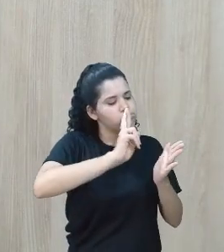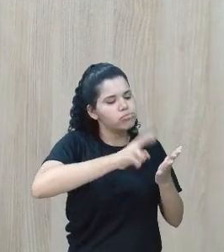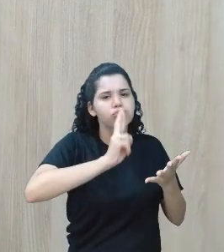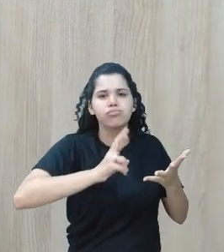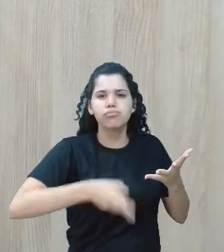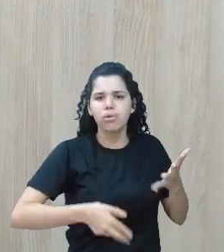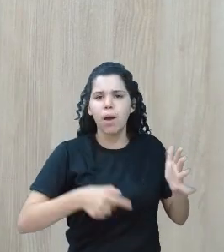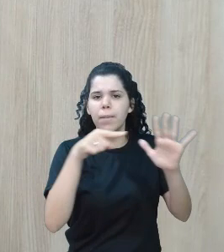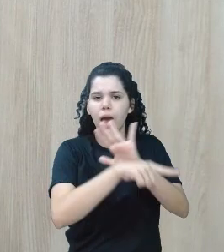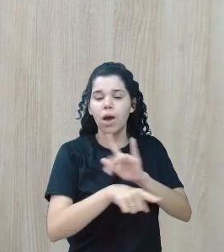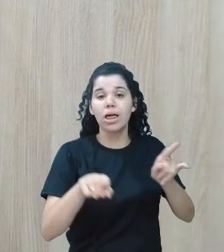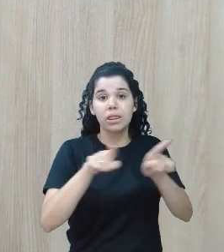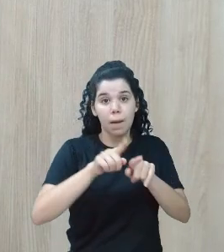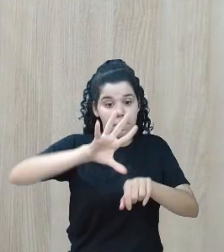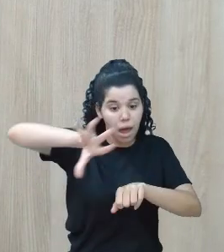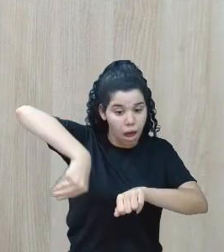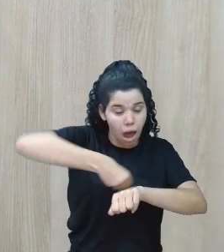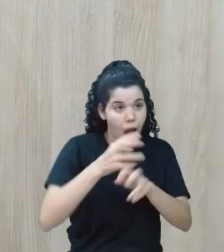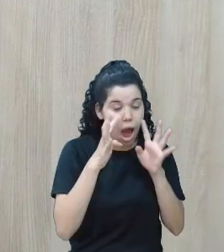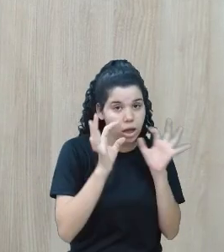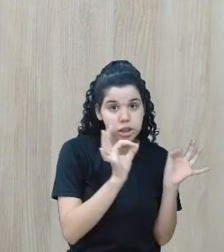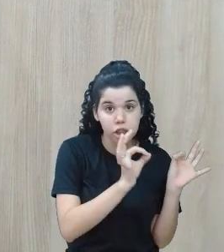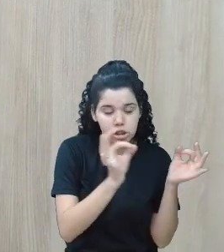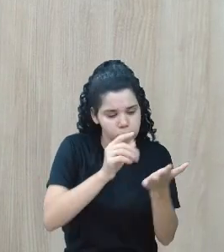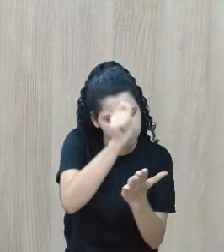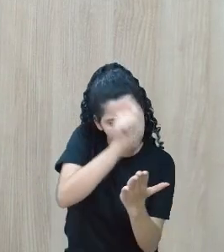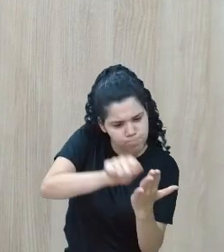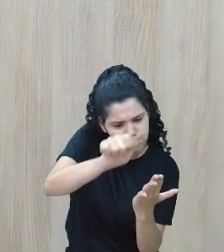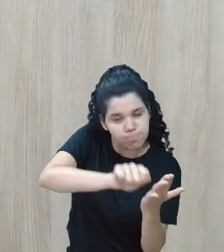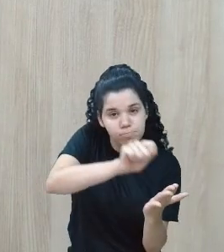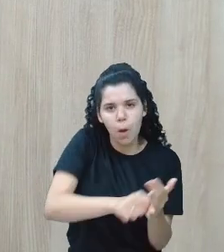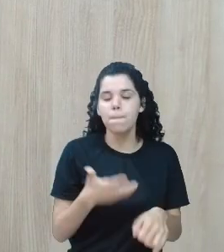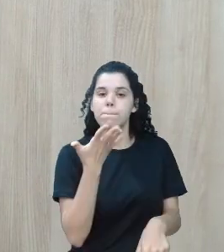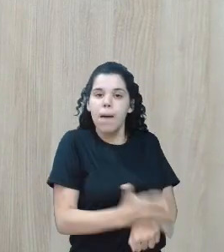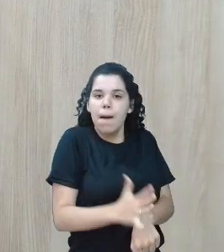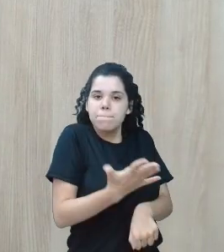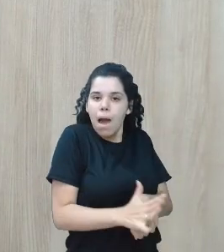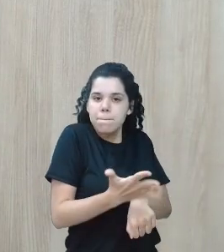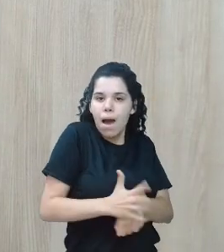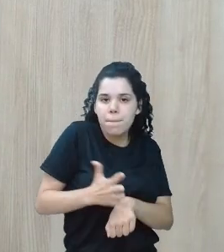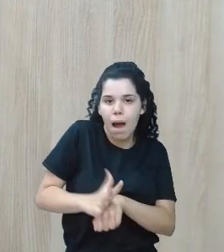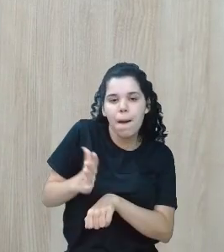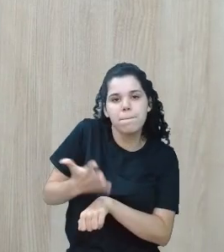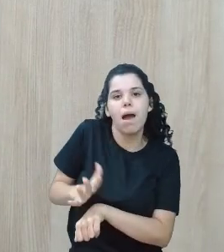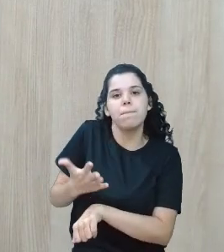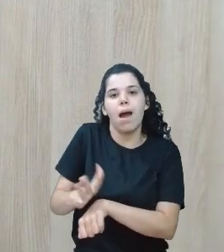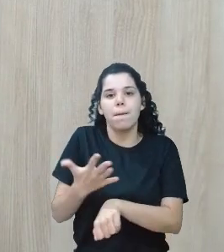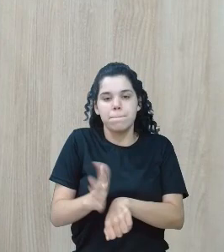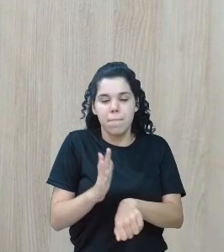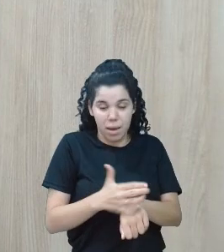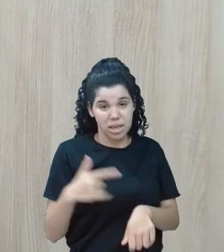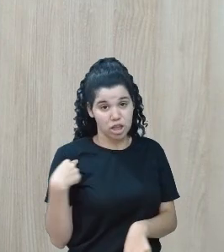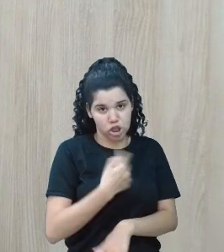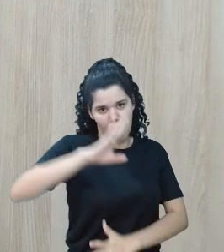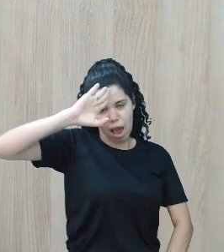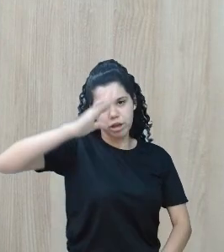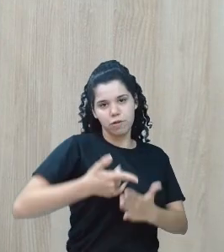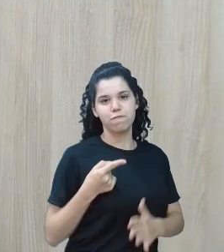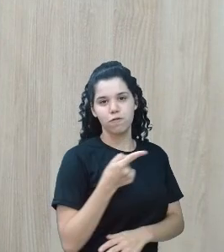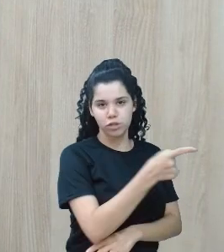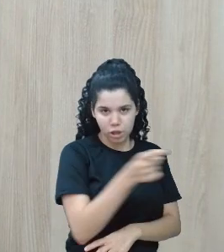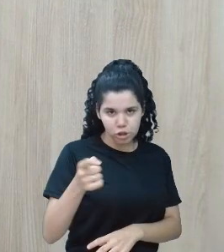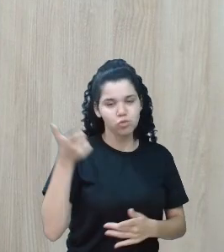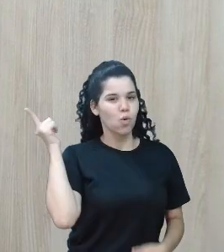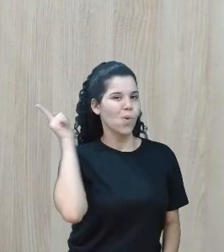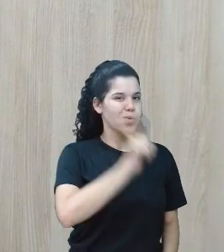questões, ouçam as dicas, anotem. Então, é isso, vão exercitando, que a gente sabe que vocês vão conseguir,